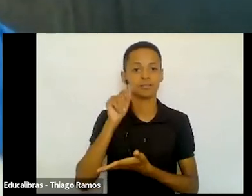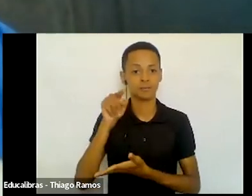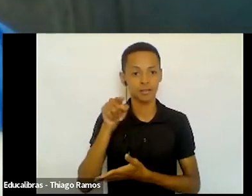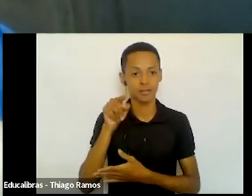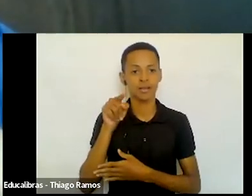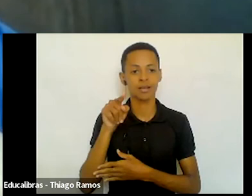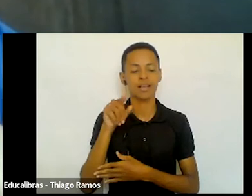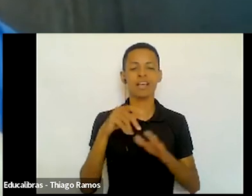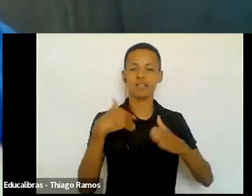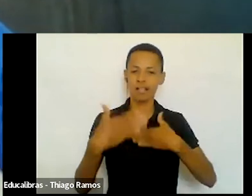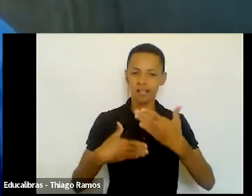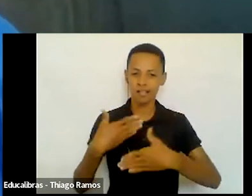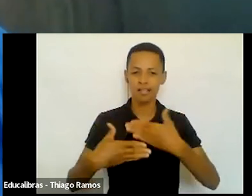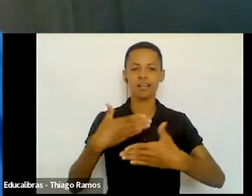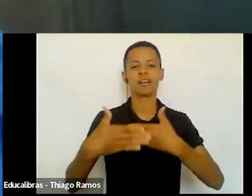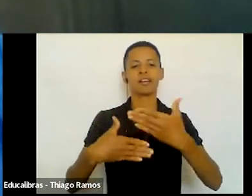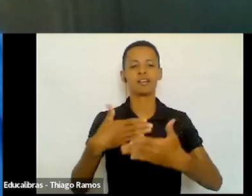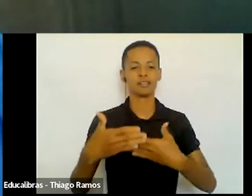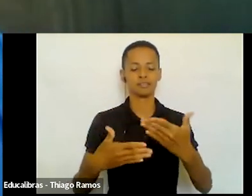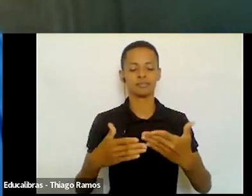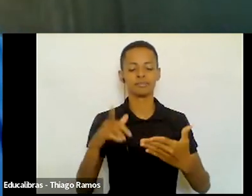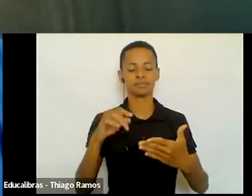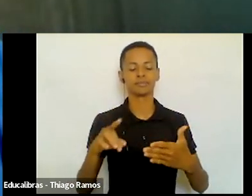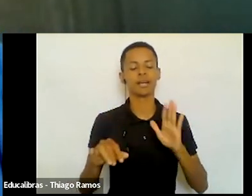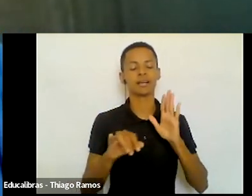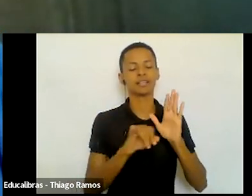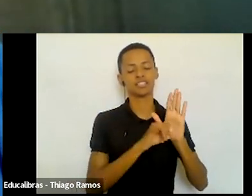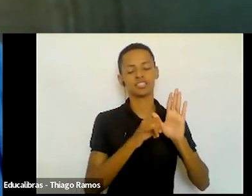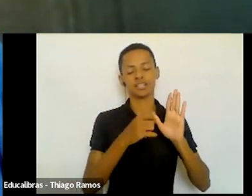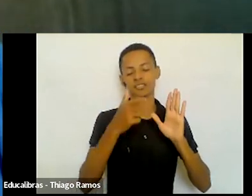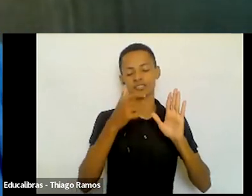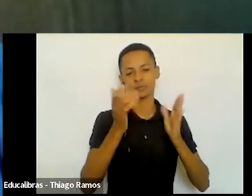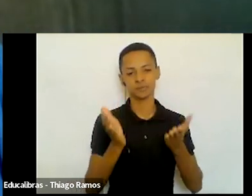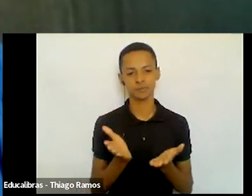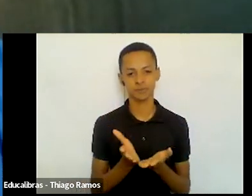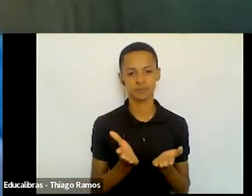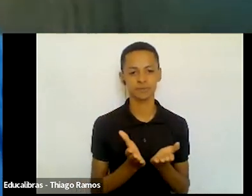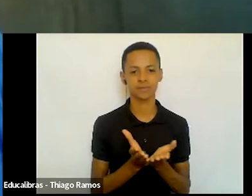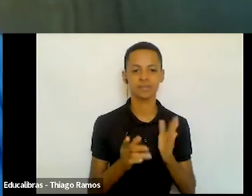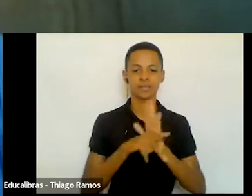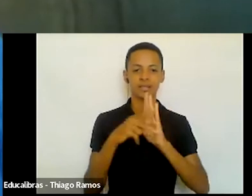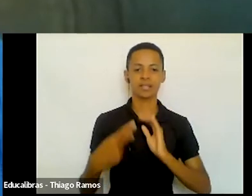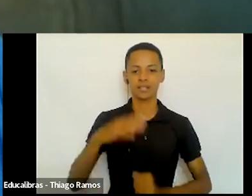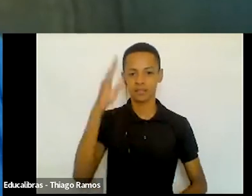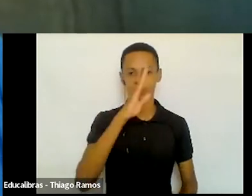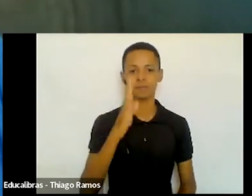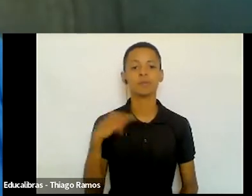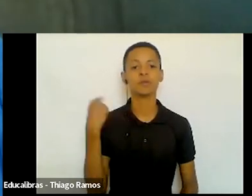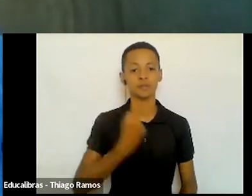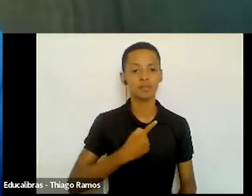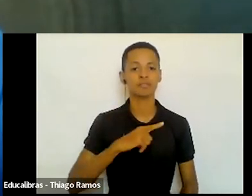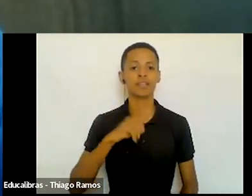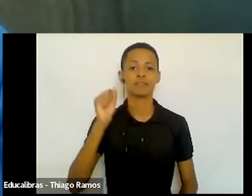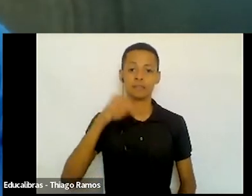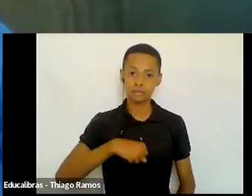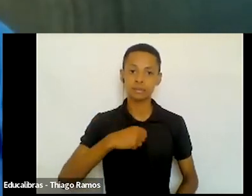desse processo da identidade evangélica no Brasil, eu acho que a gente teve, sim, uma contribuição do governo